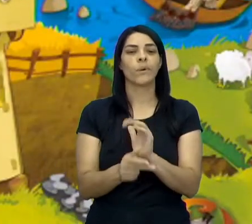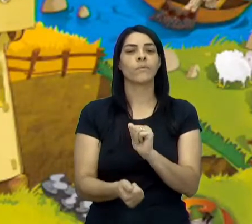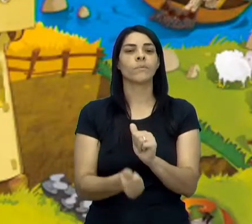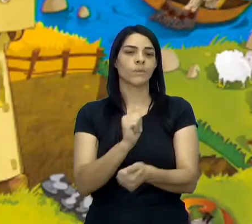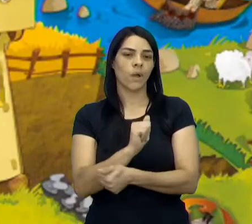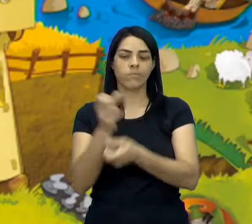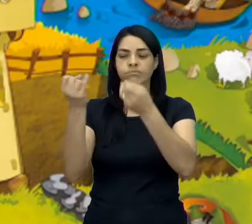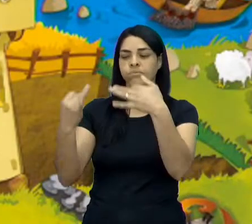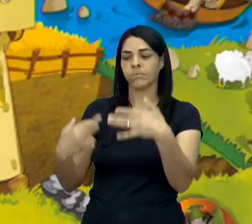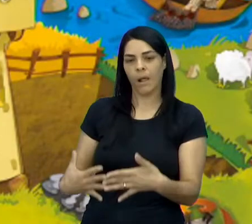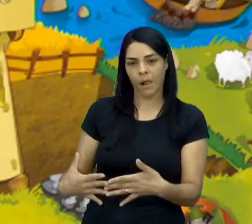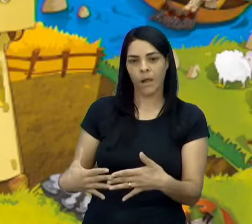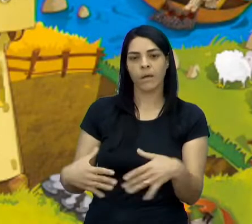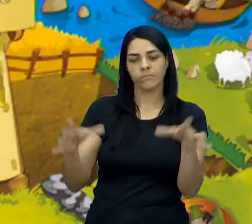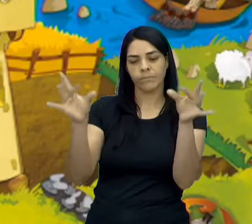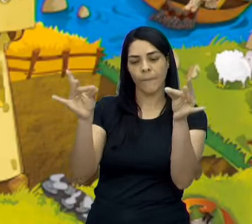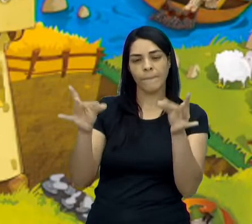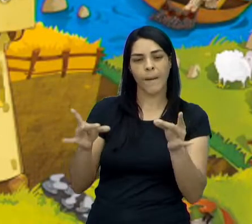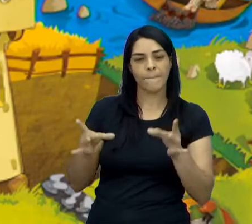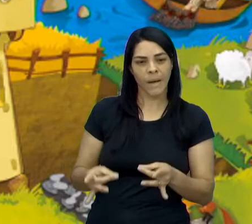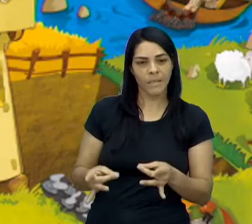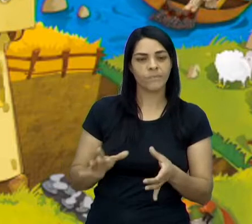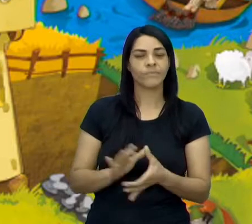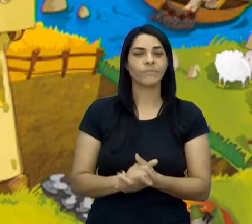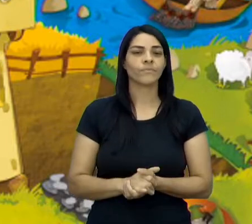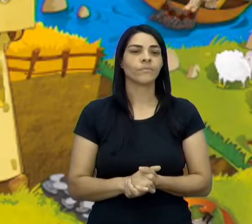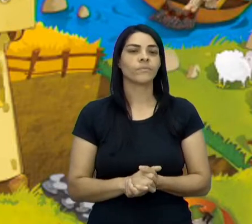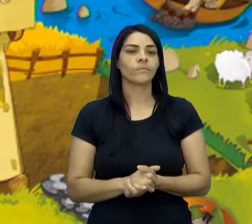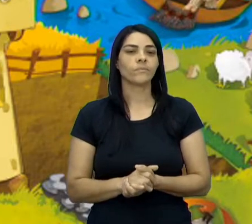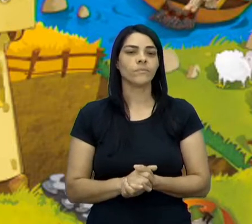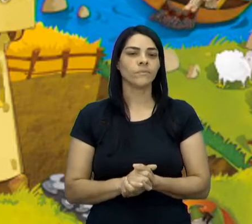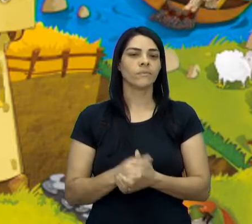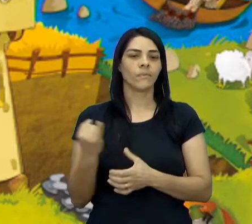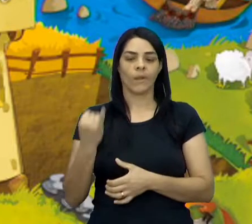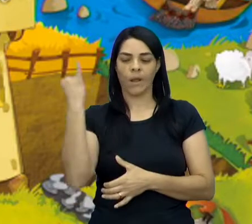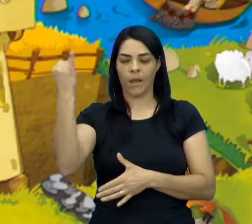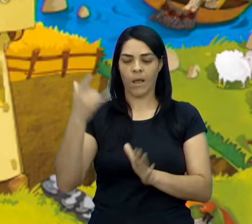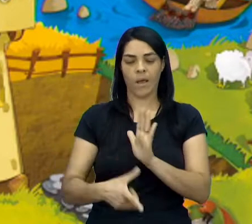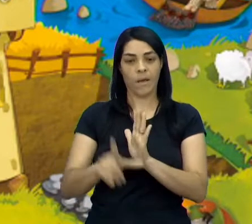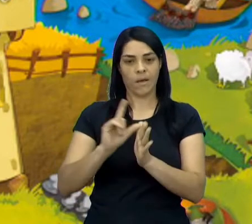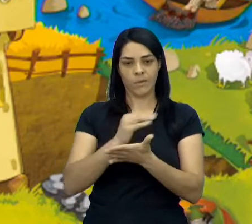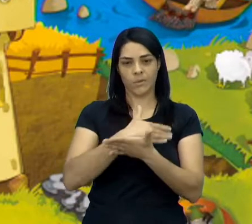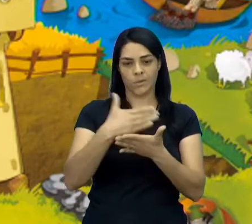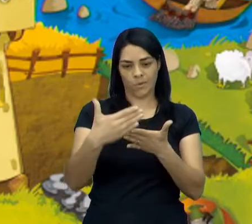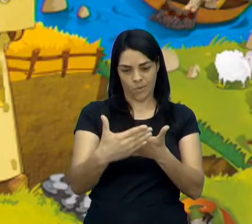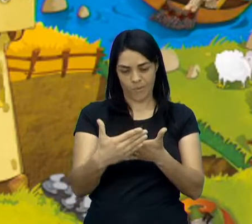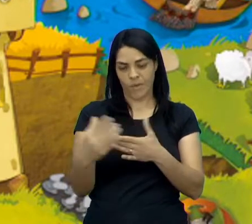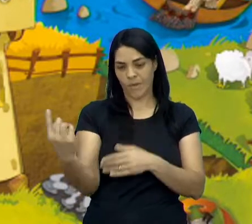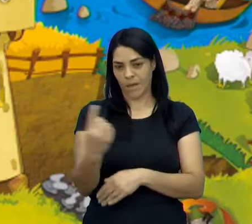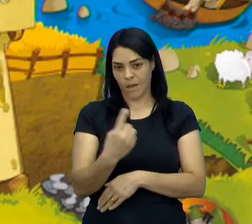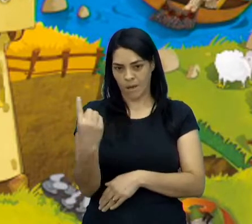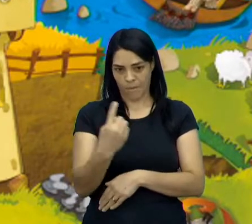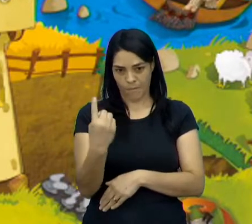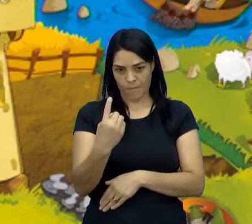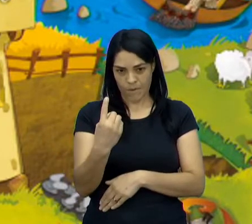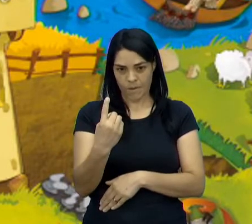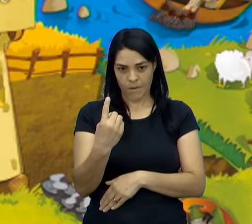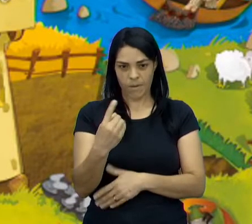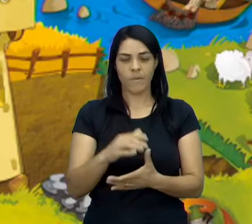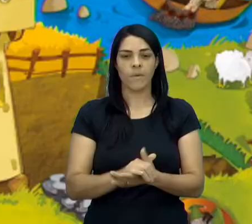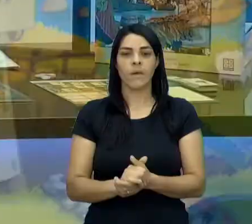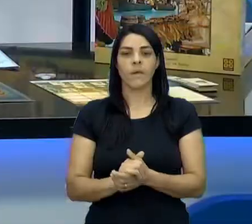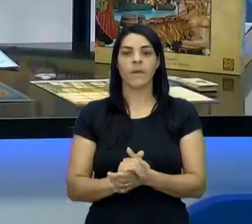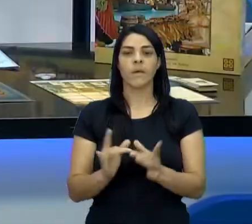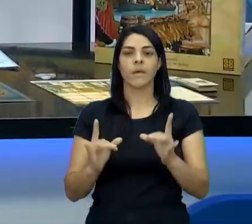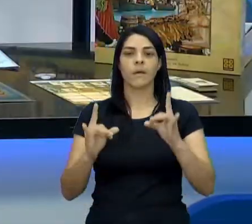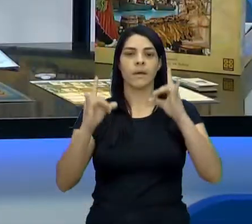tal. E ele dá até, importante, antes de começar a sua primeira partida, monte os castelinhos, porque se você tem uns